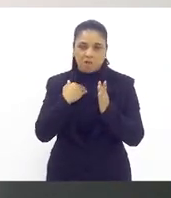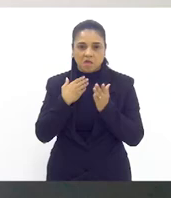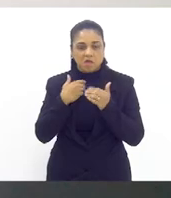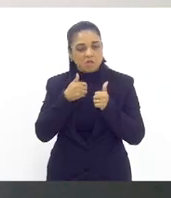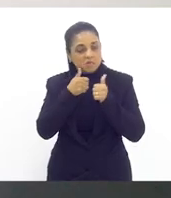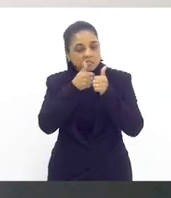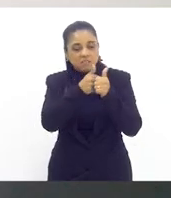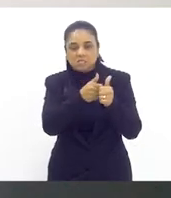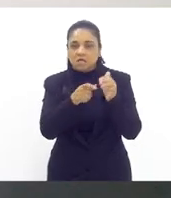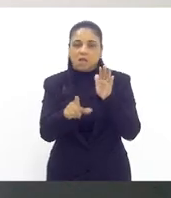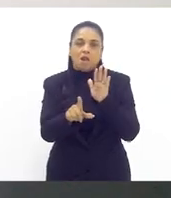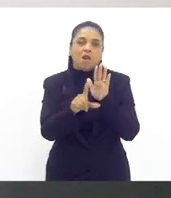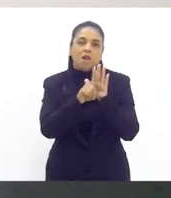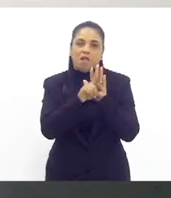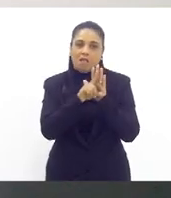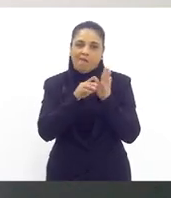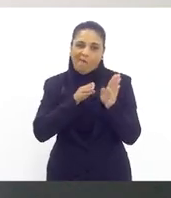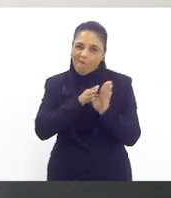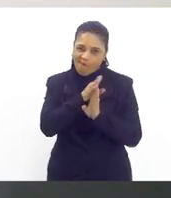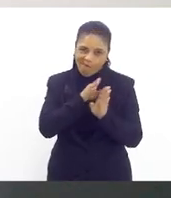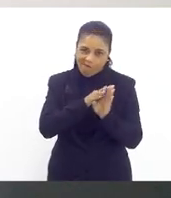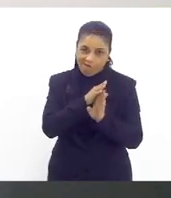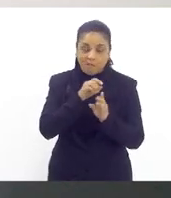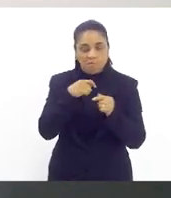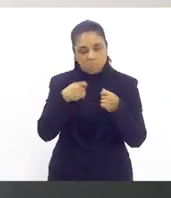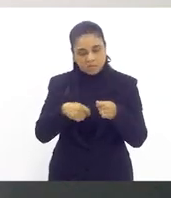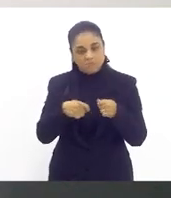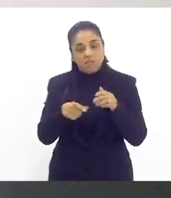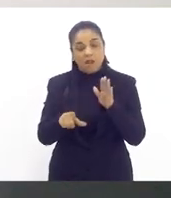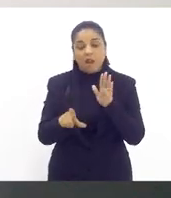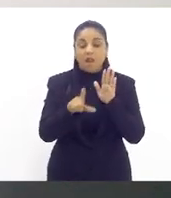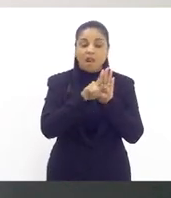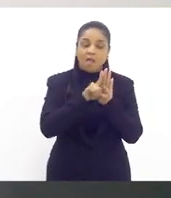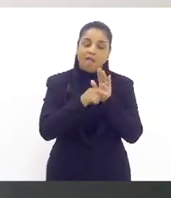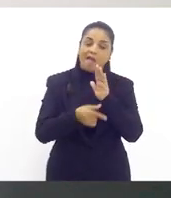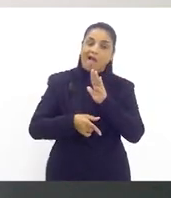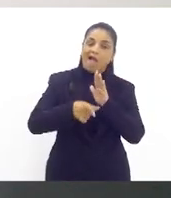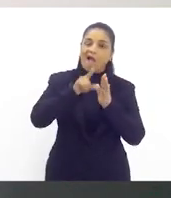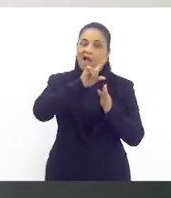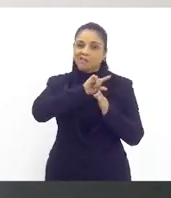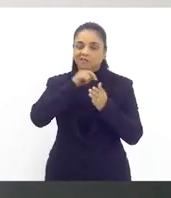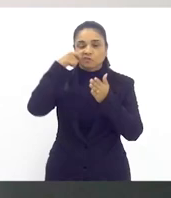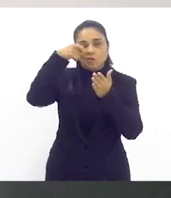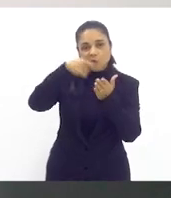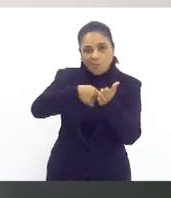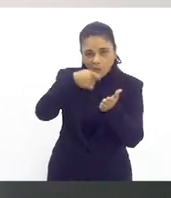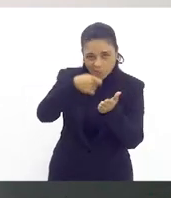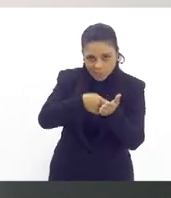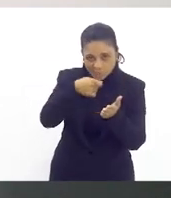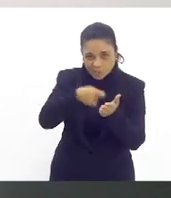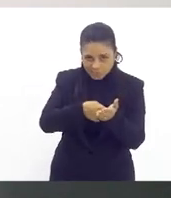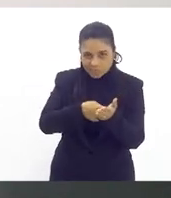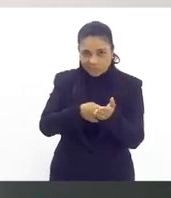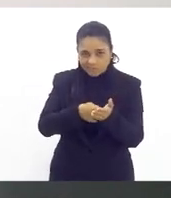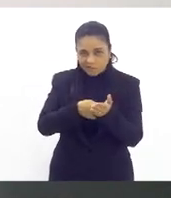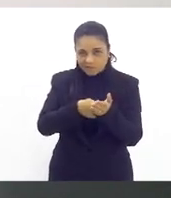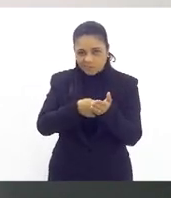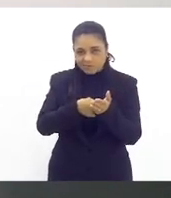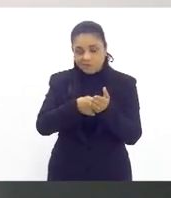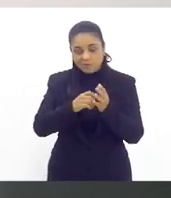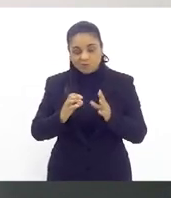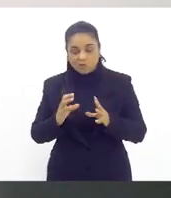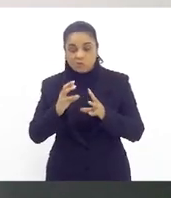Como está a redação da lei Mas ela precisa seguir uma coerência com leis anteriores que são da obrigatoriedade soma-se a